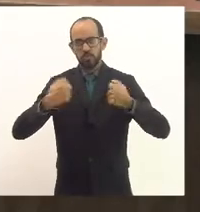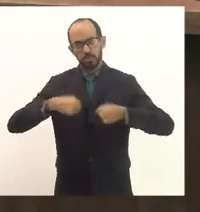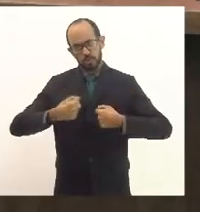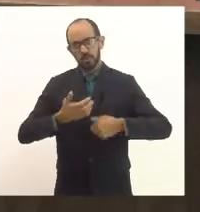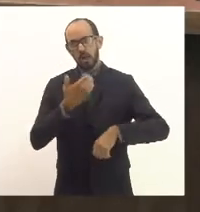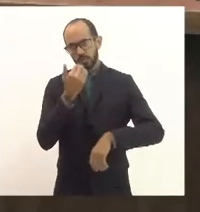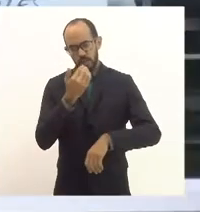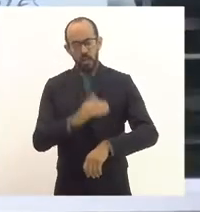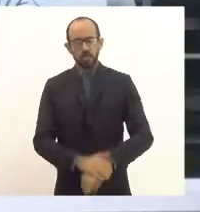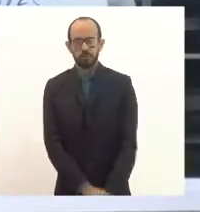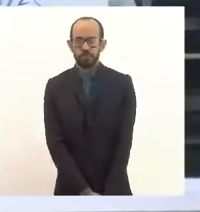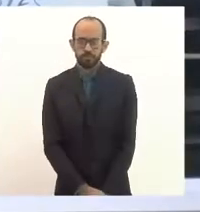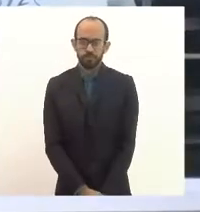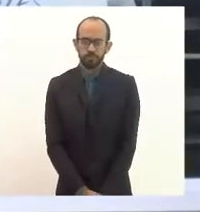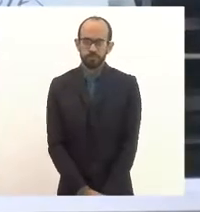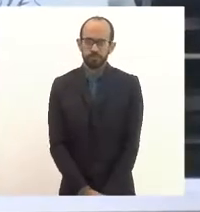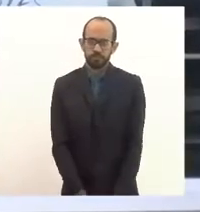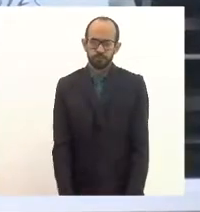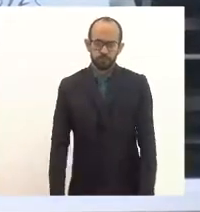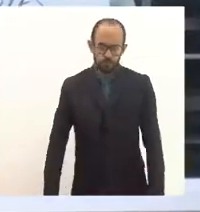alimentar.